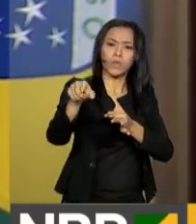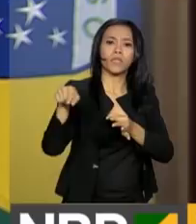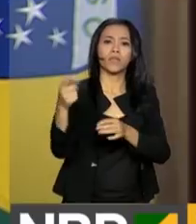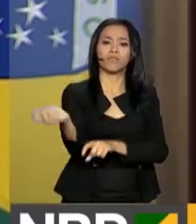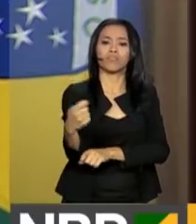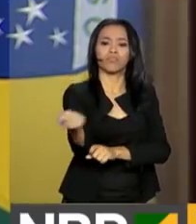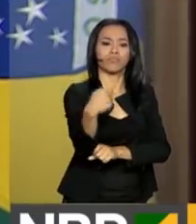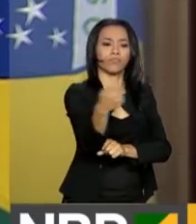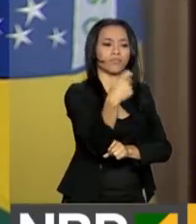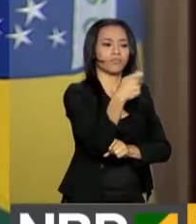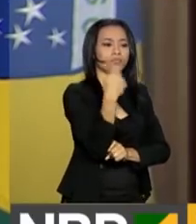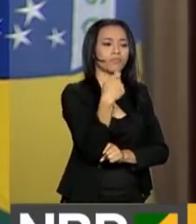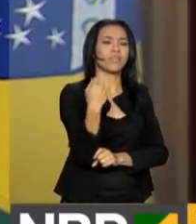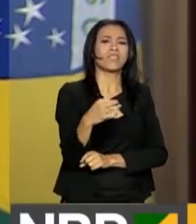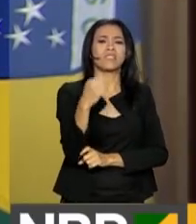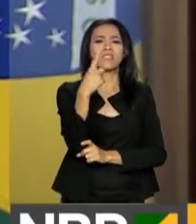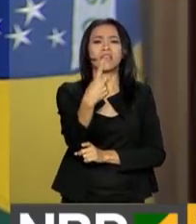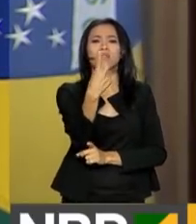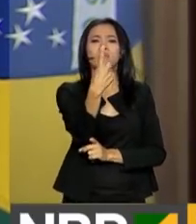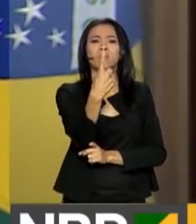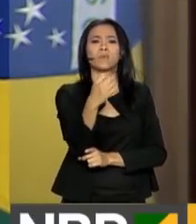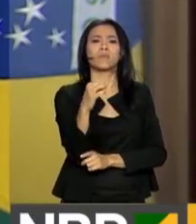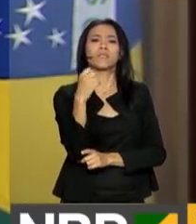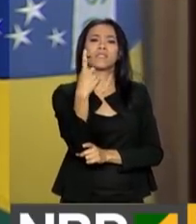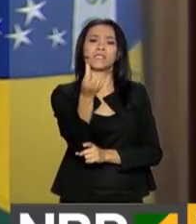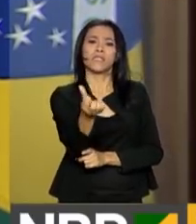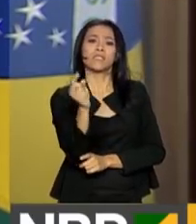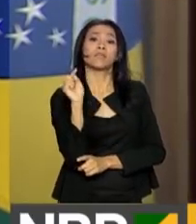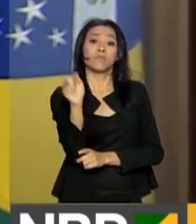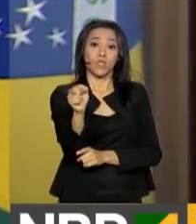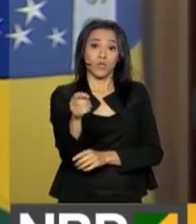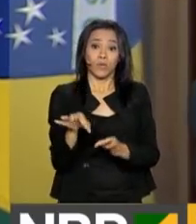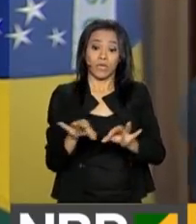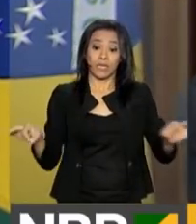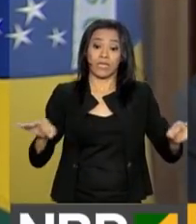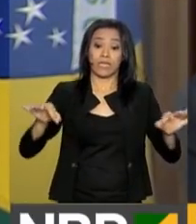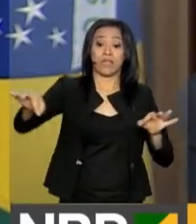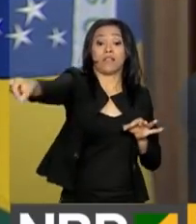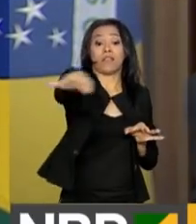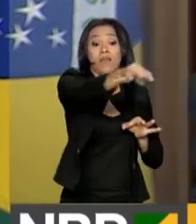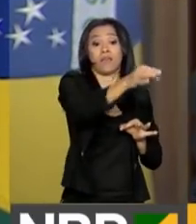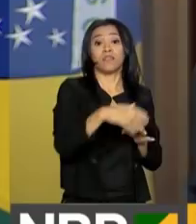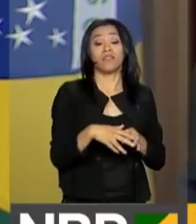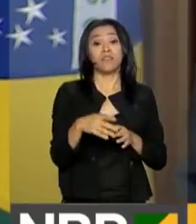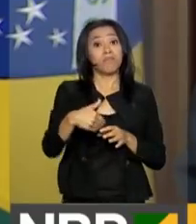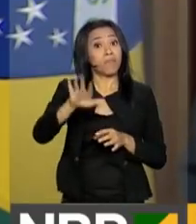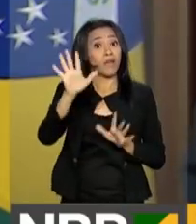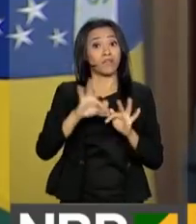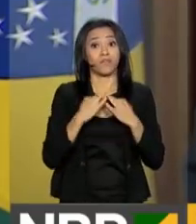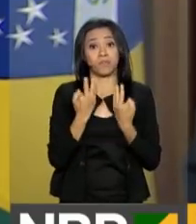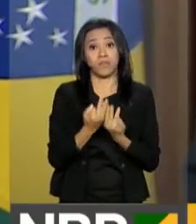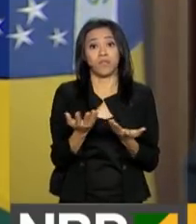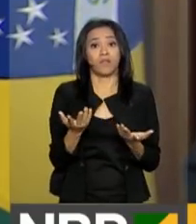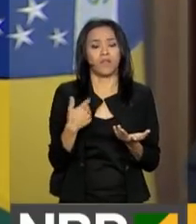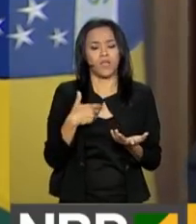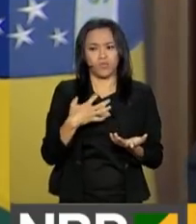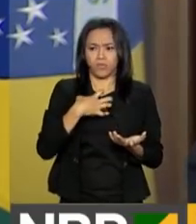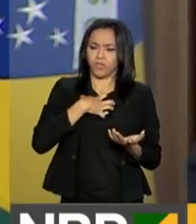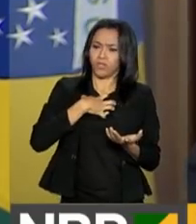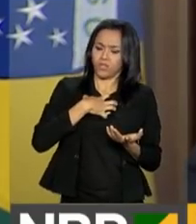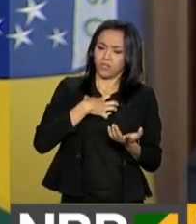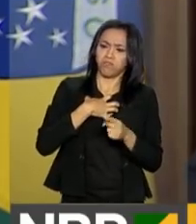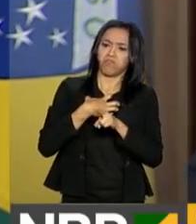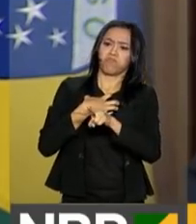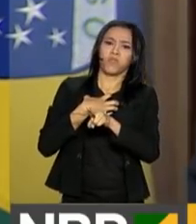e 500 hectares e que alcança 25 mil famílias o senhor imagina a sensação positiva que eu tive ao